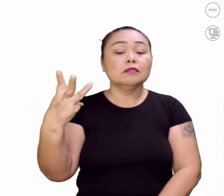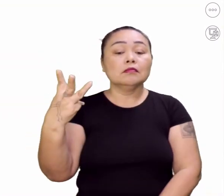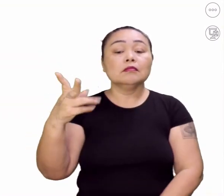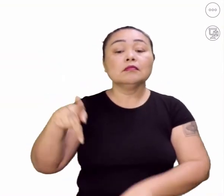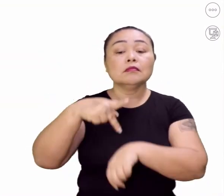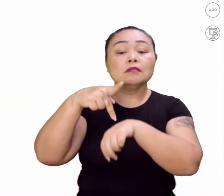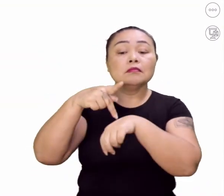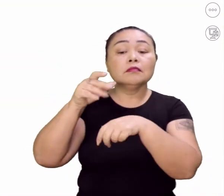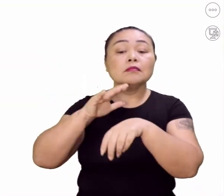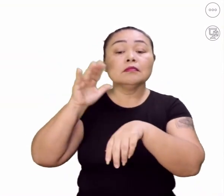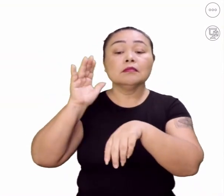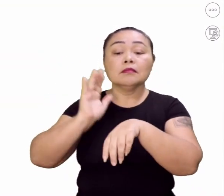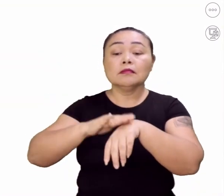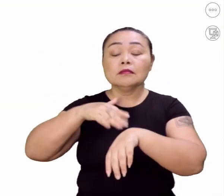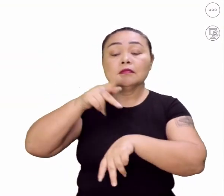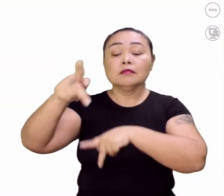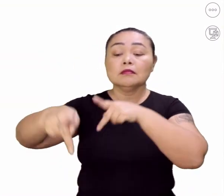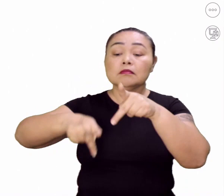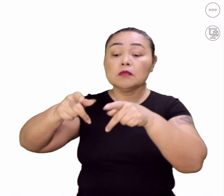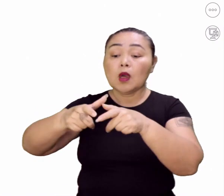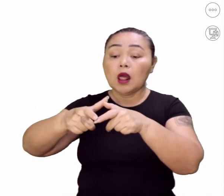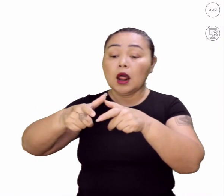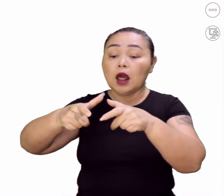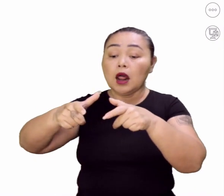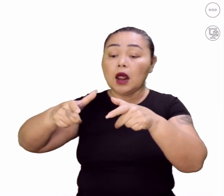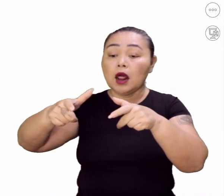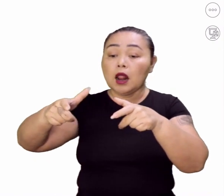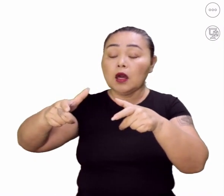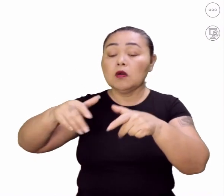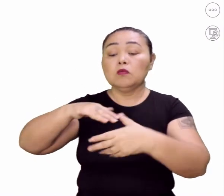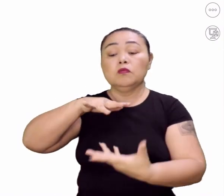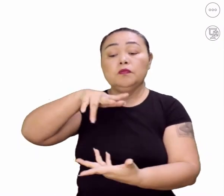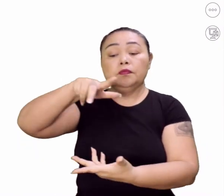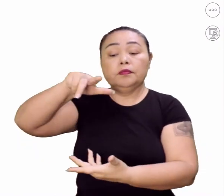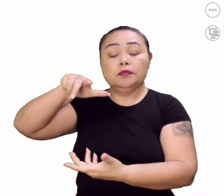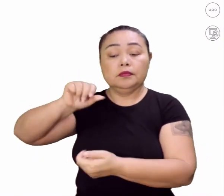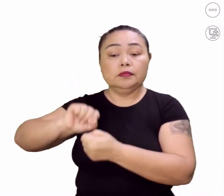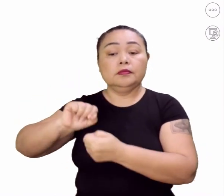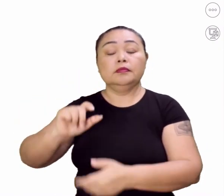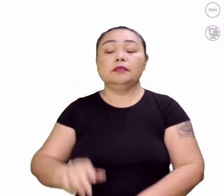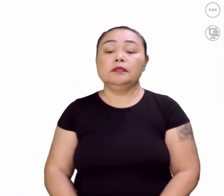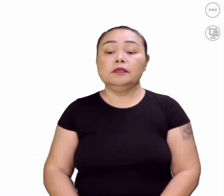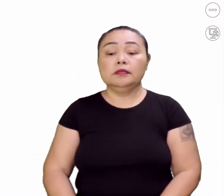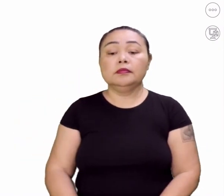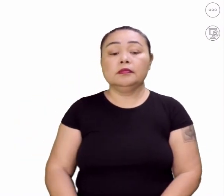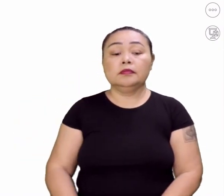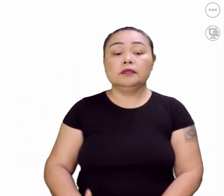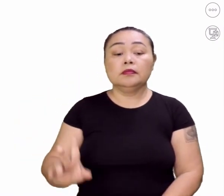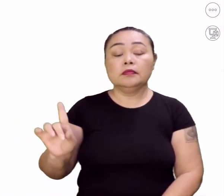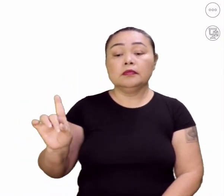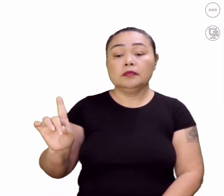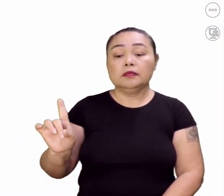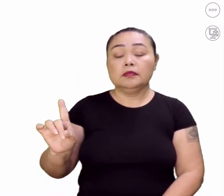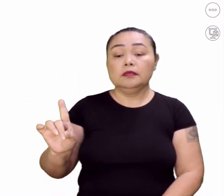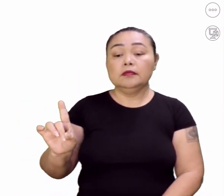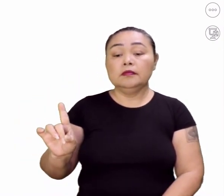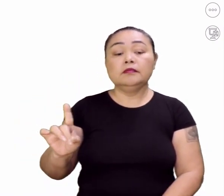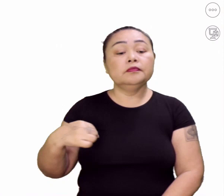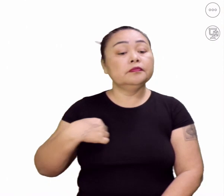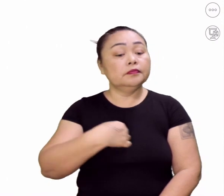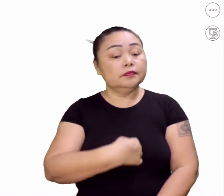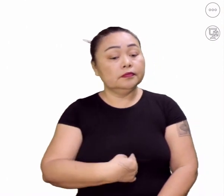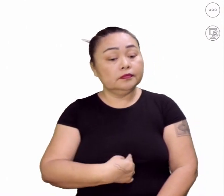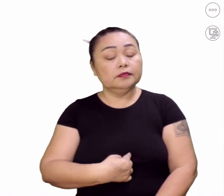Qual é o país mais populoso do mundo, Rogério? Vamos lá. Rogério do céu.